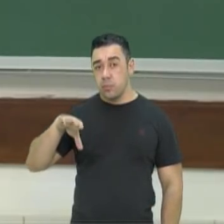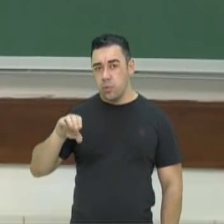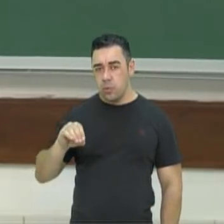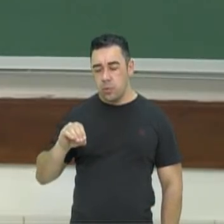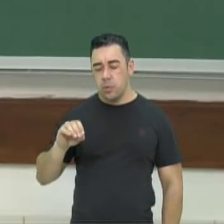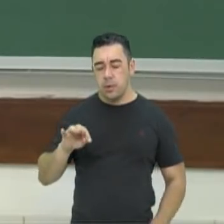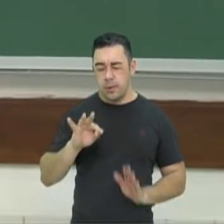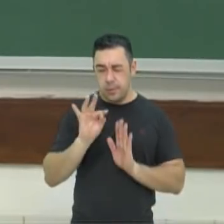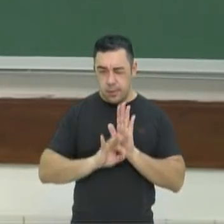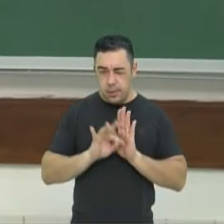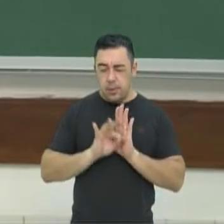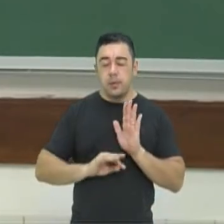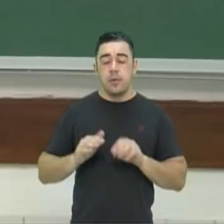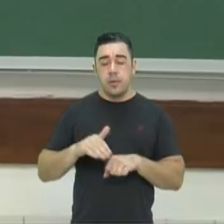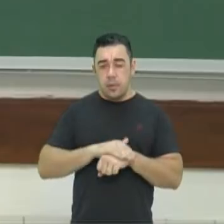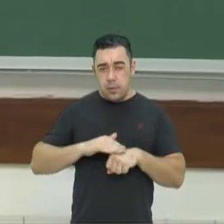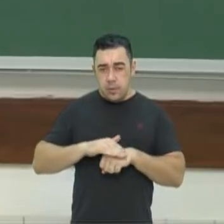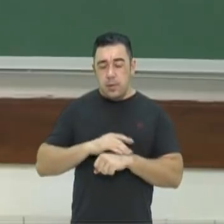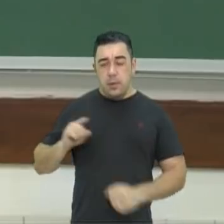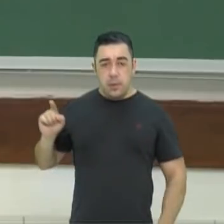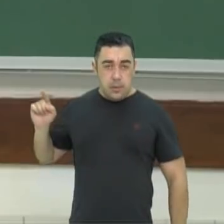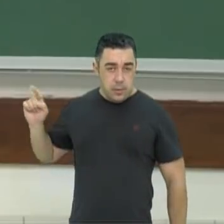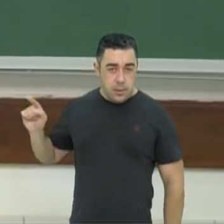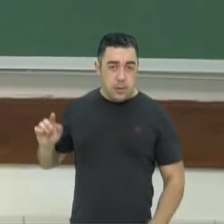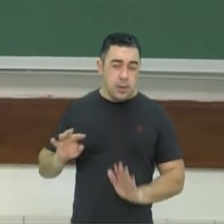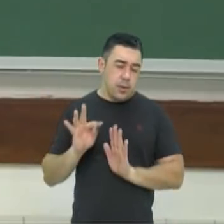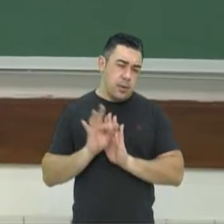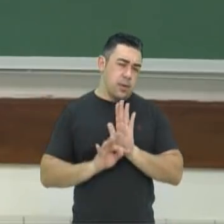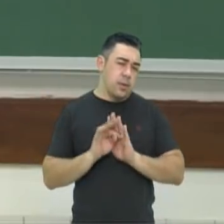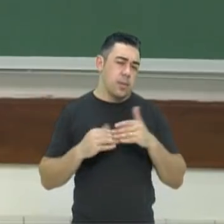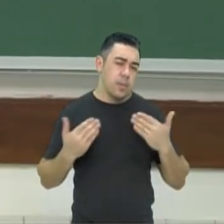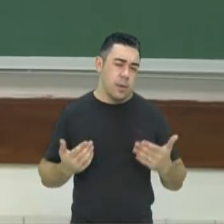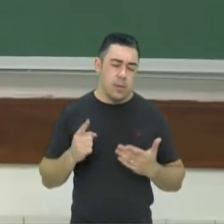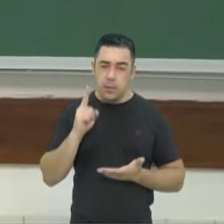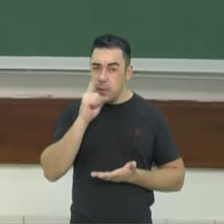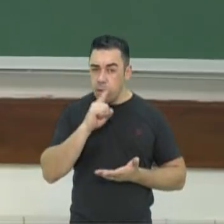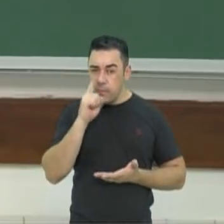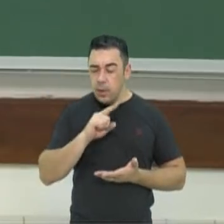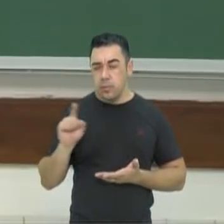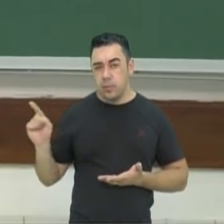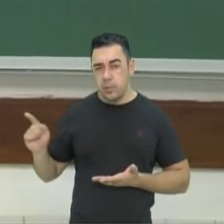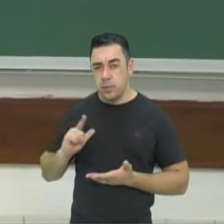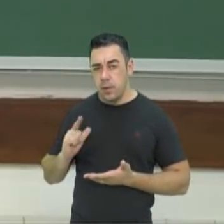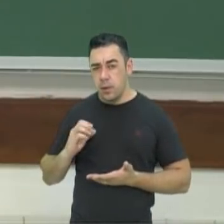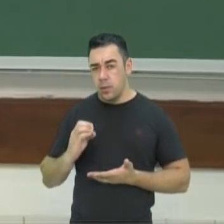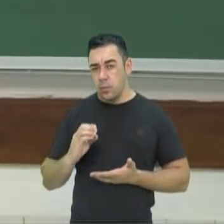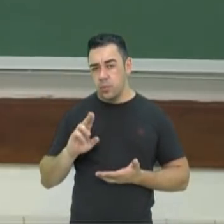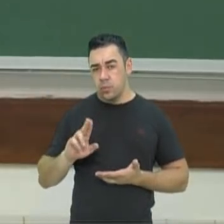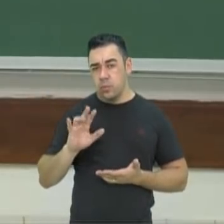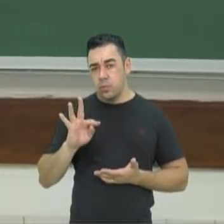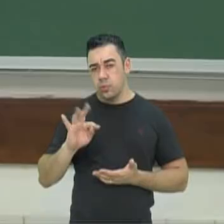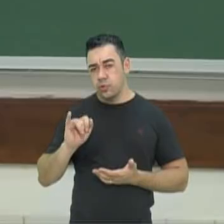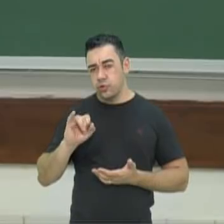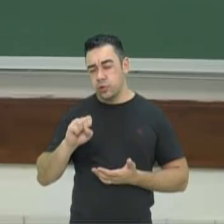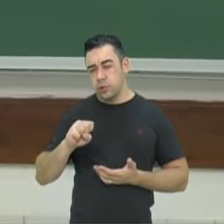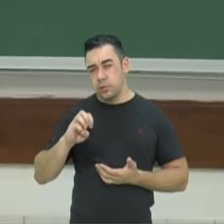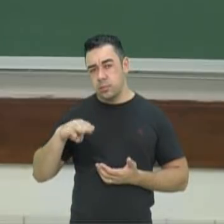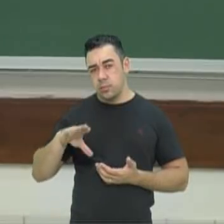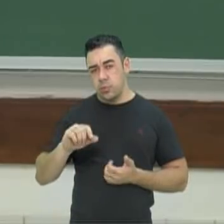a gente vem conversando aí do padre Antônio Vieira, qual é o grande defeito do cultismo? Só para vocês relembrarem,